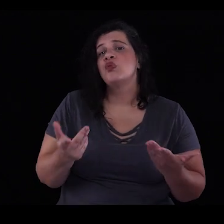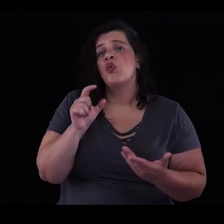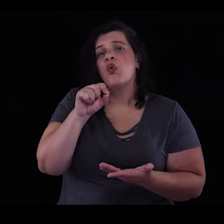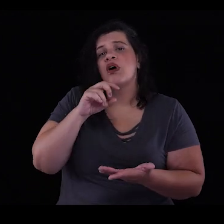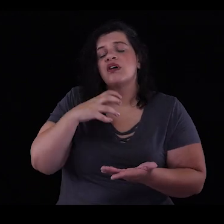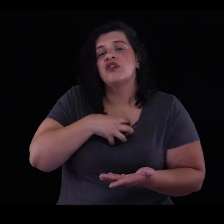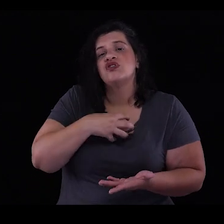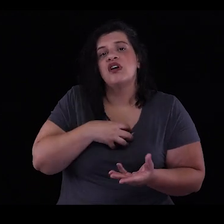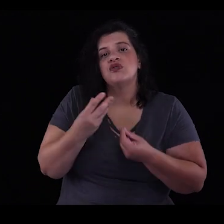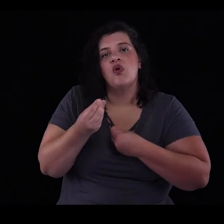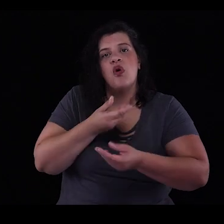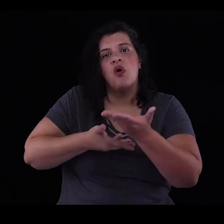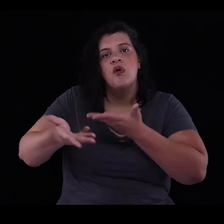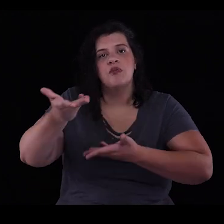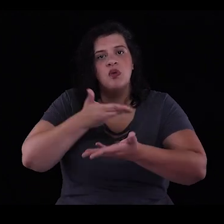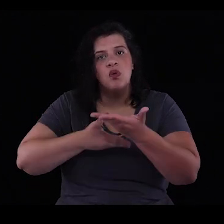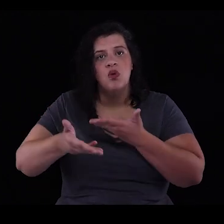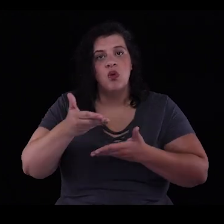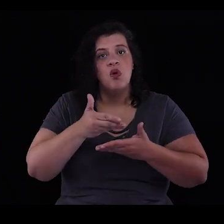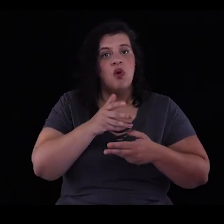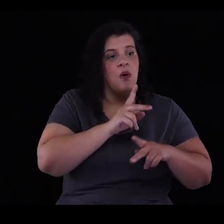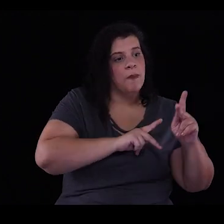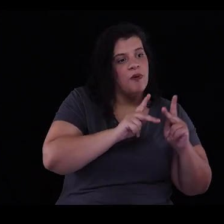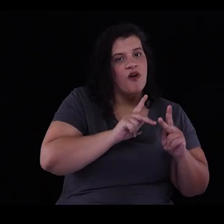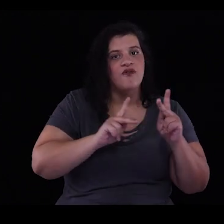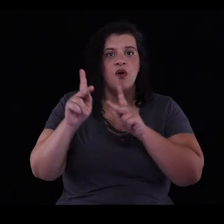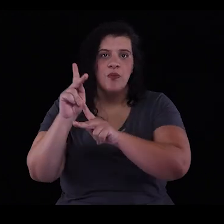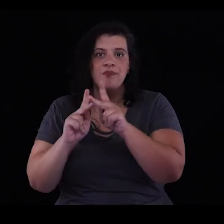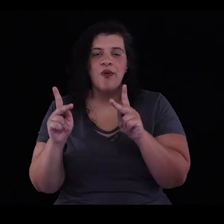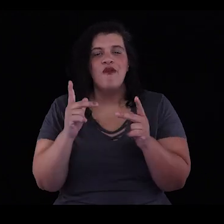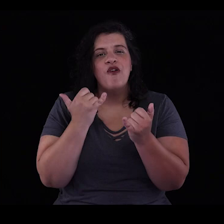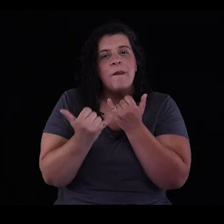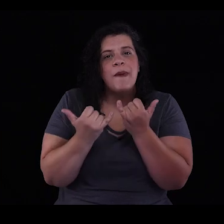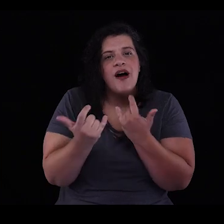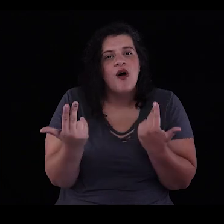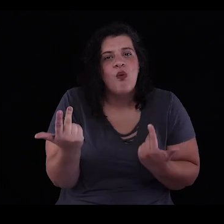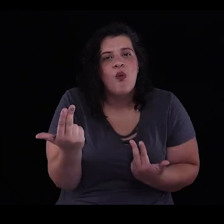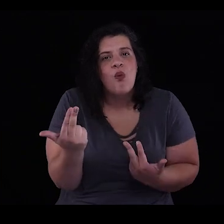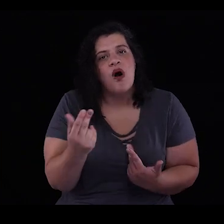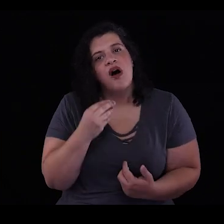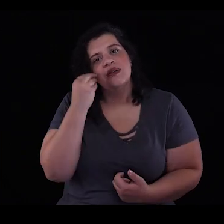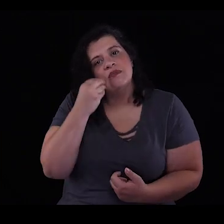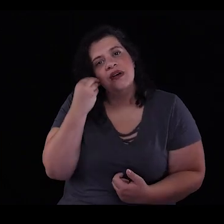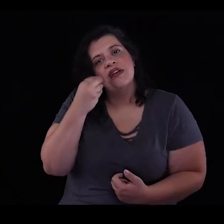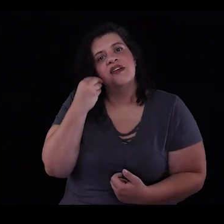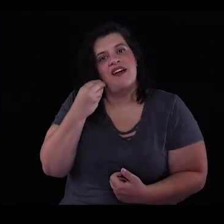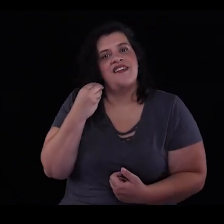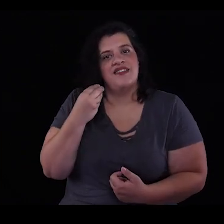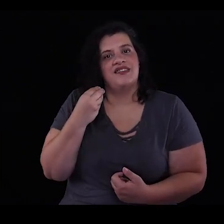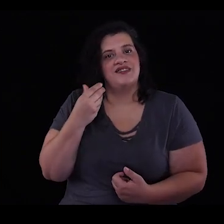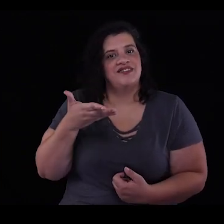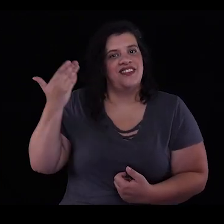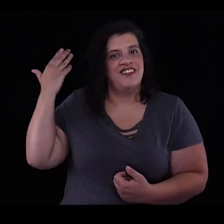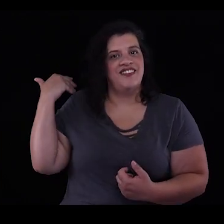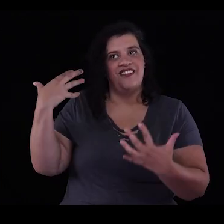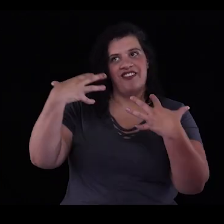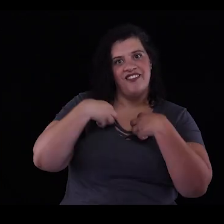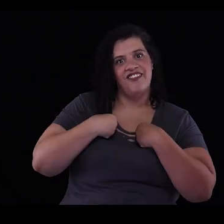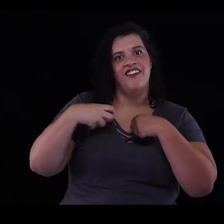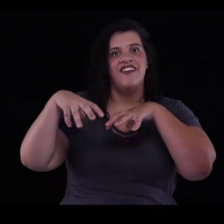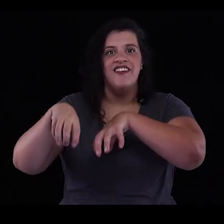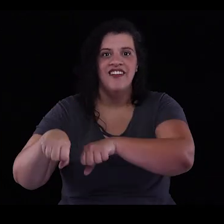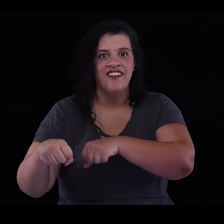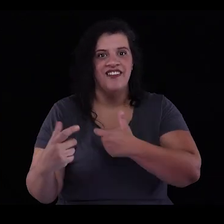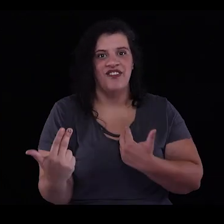portanto, uma interlocução entre populações que viveram uma experiência próxima, que é a de resistência, justamente,